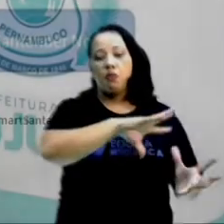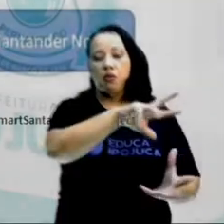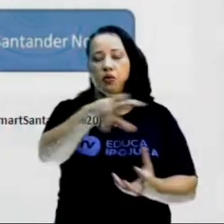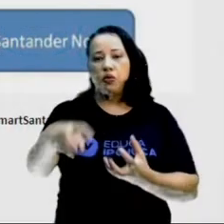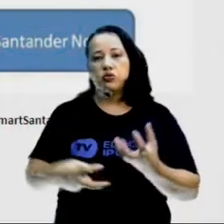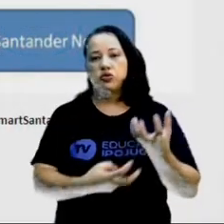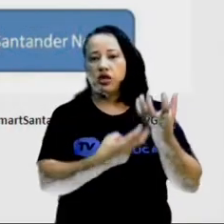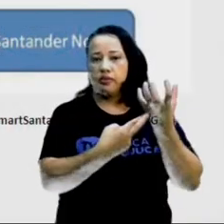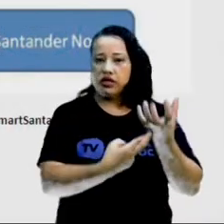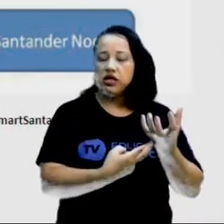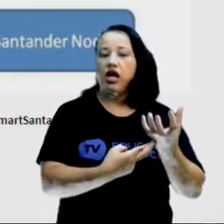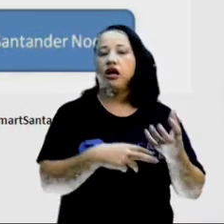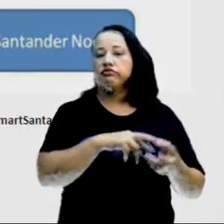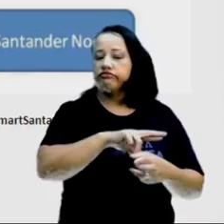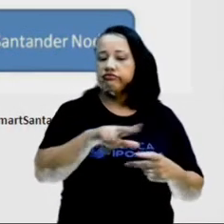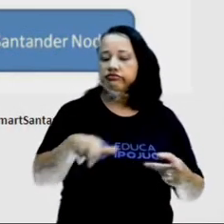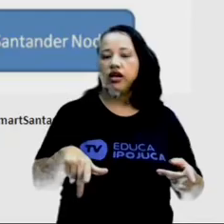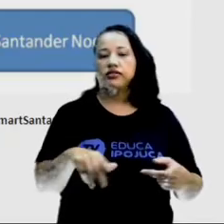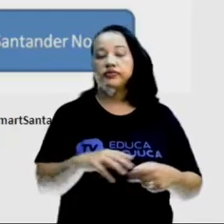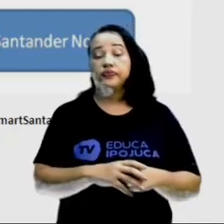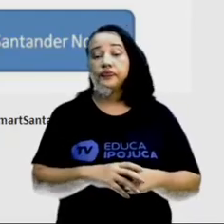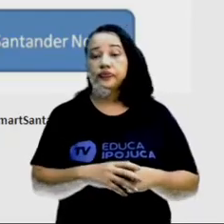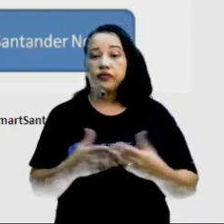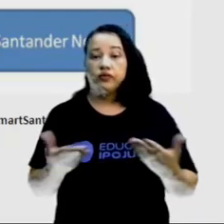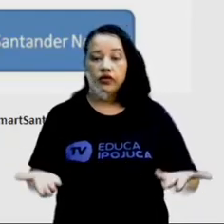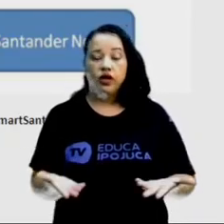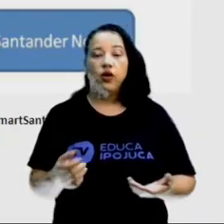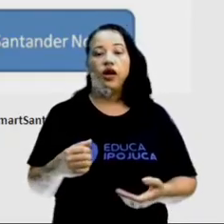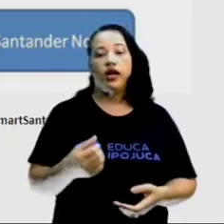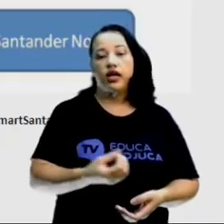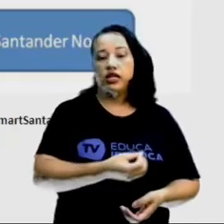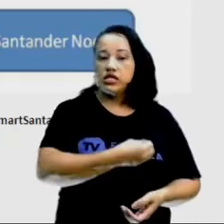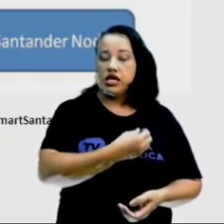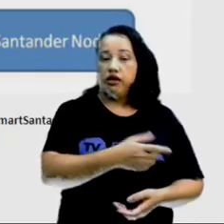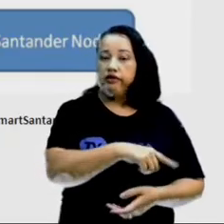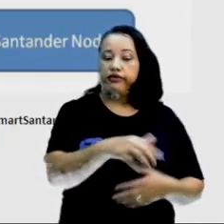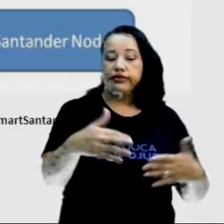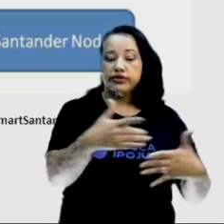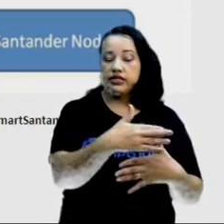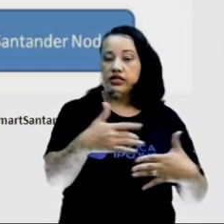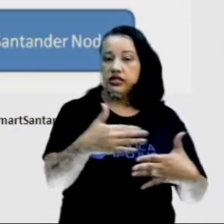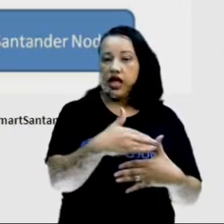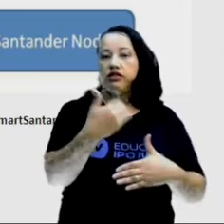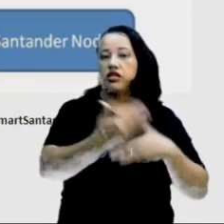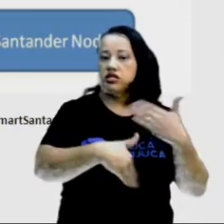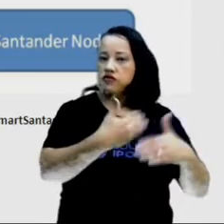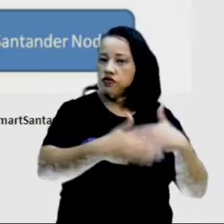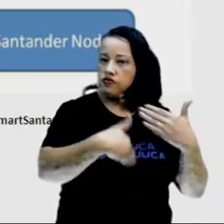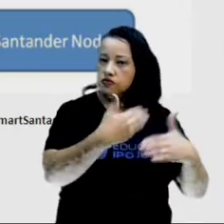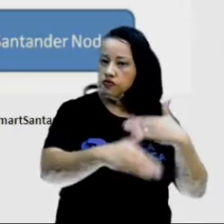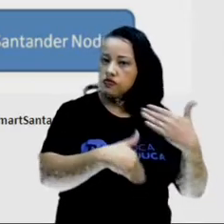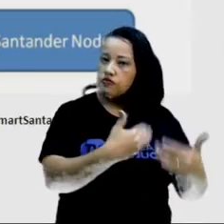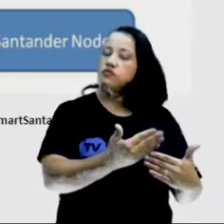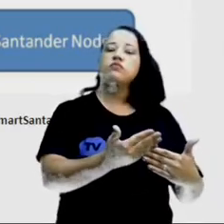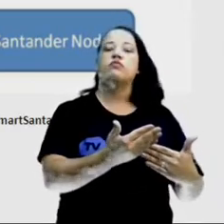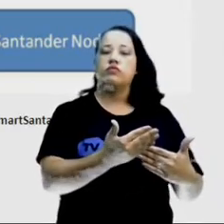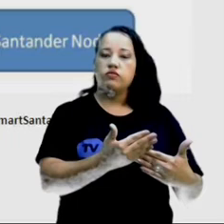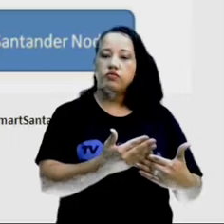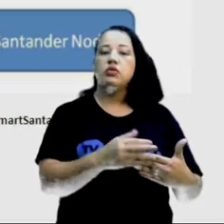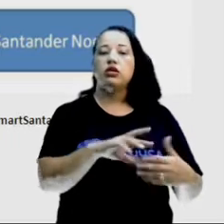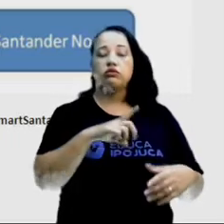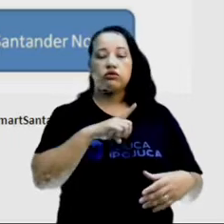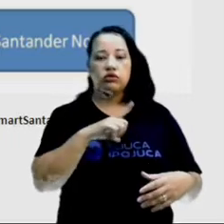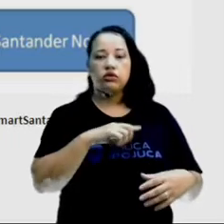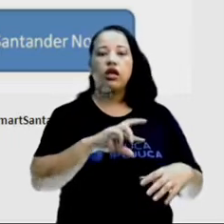mais. Atualmente, muitas cidades se voltam para o crescimento econômico sustentável e